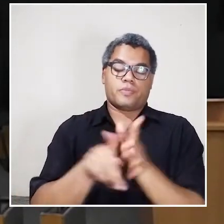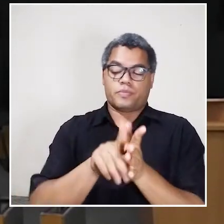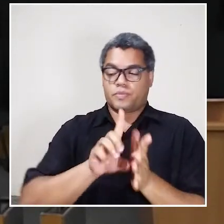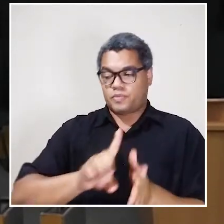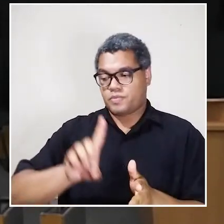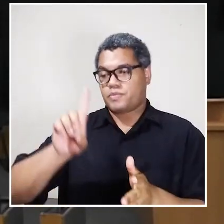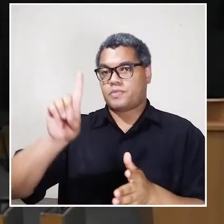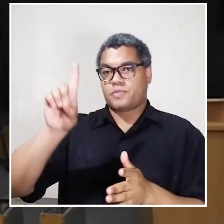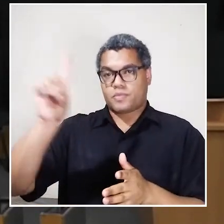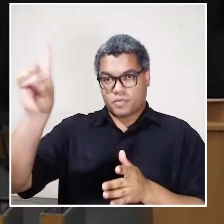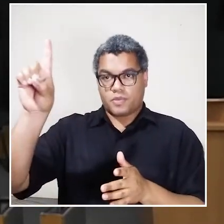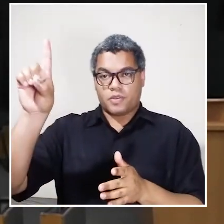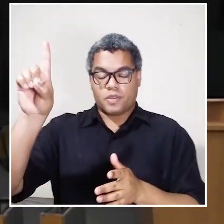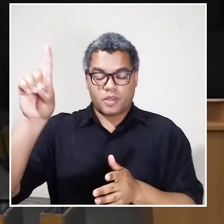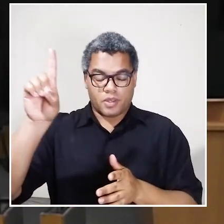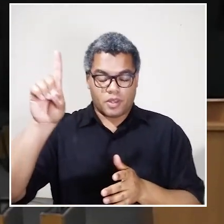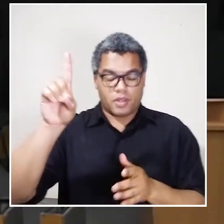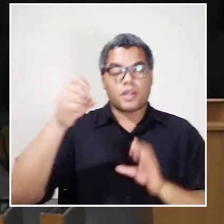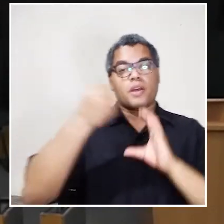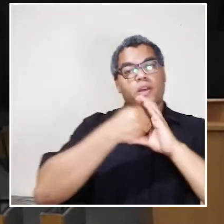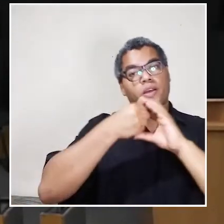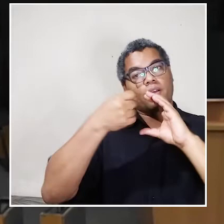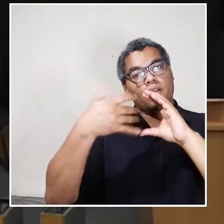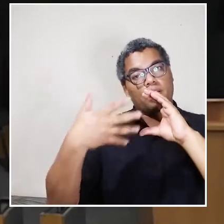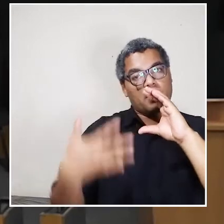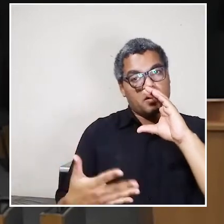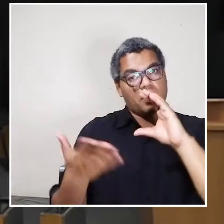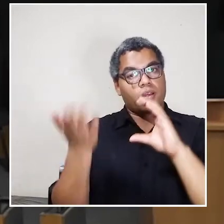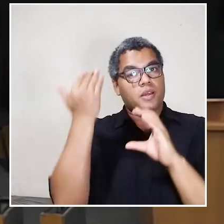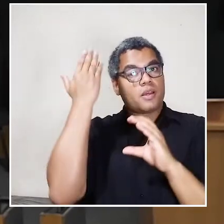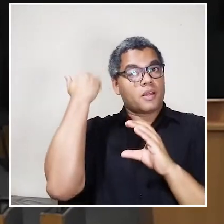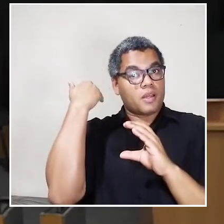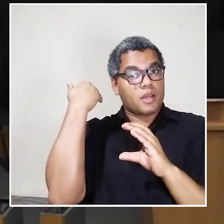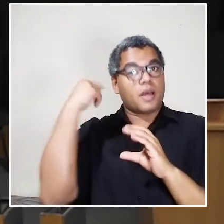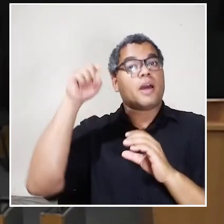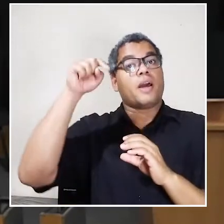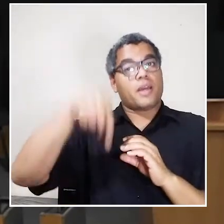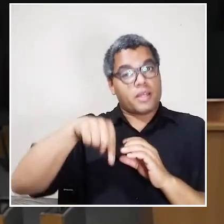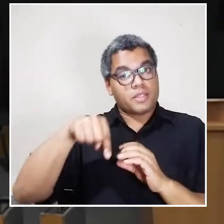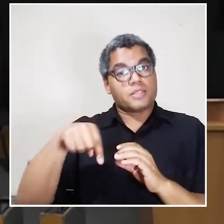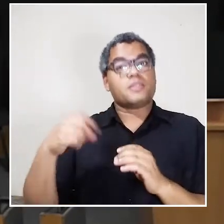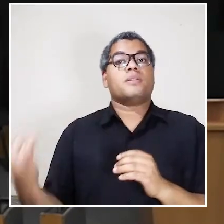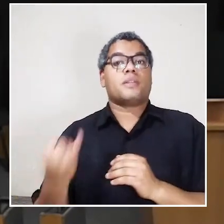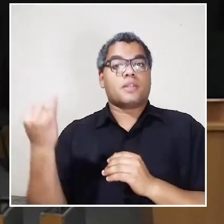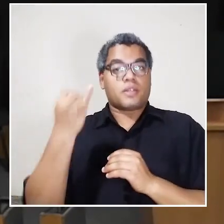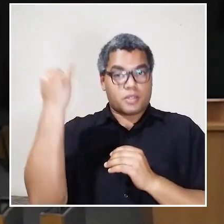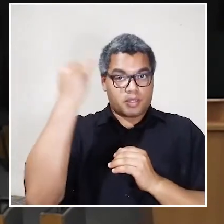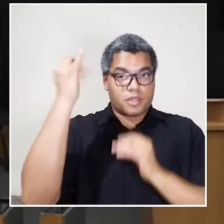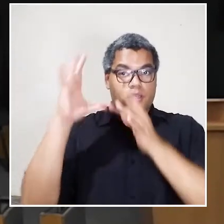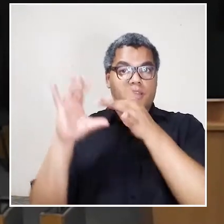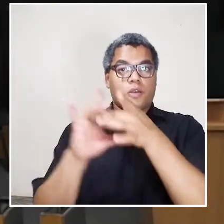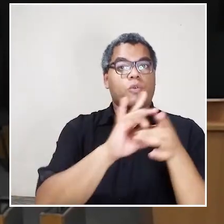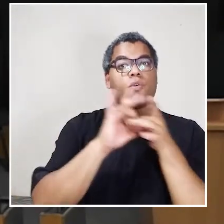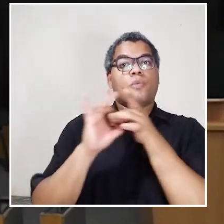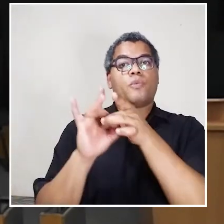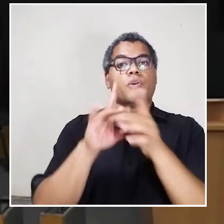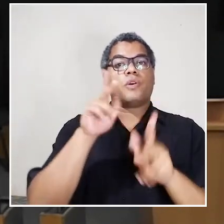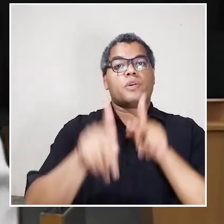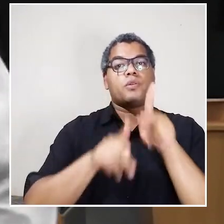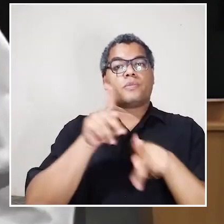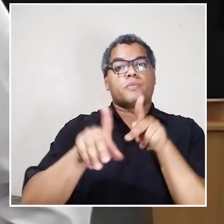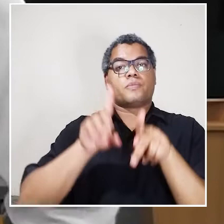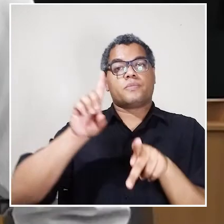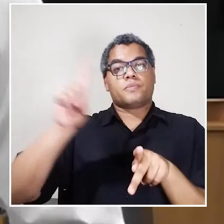Agregamos aos fundamentos anteriores esse tão importante quanto comunhão com o povo do Senhor. O